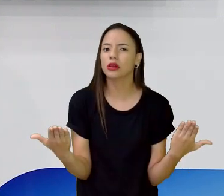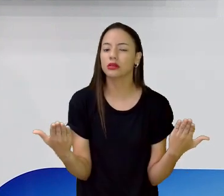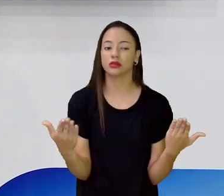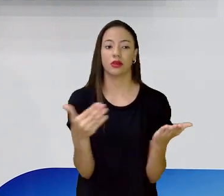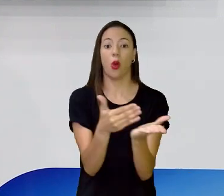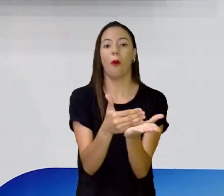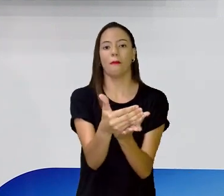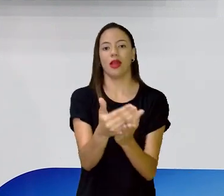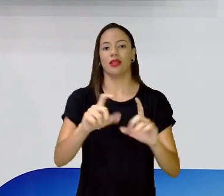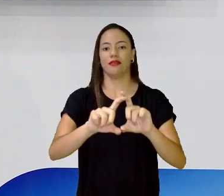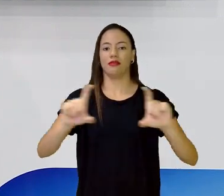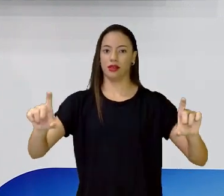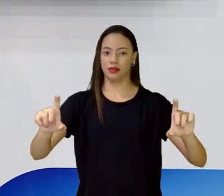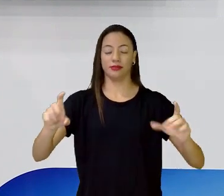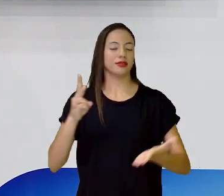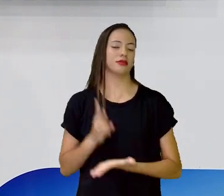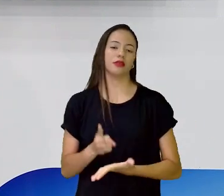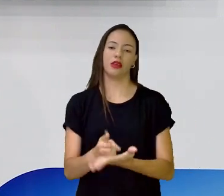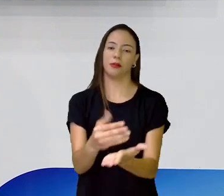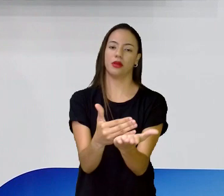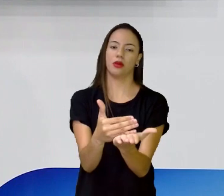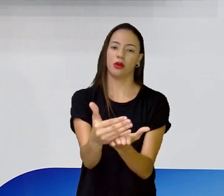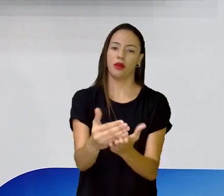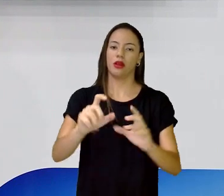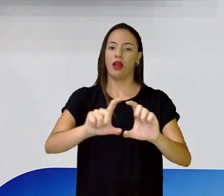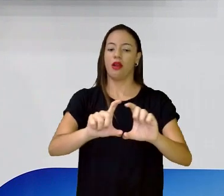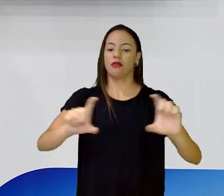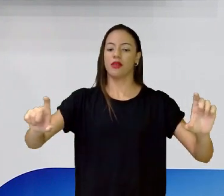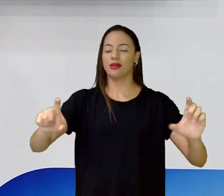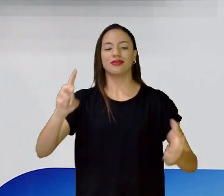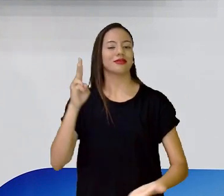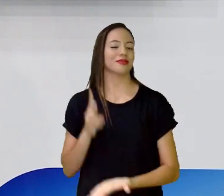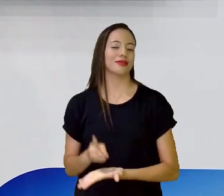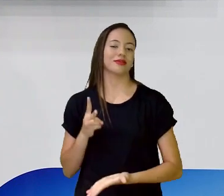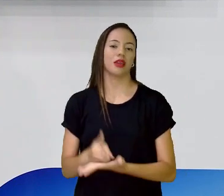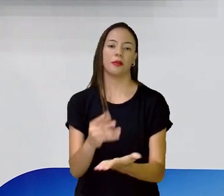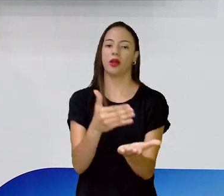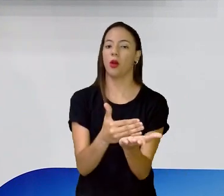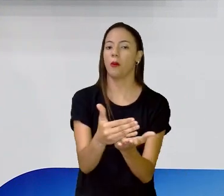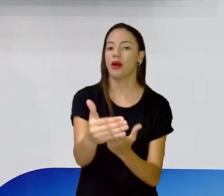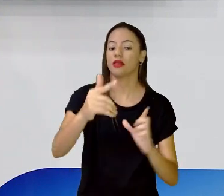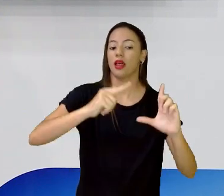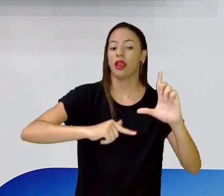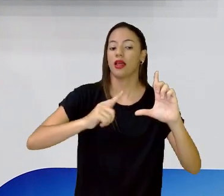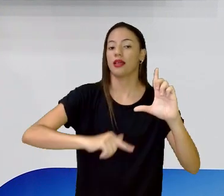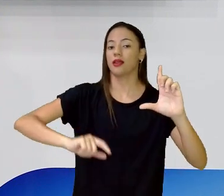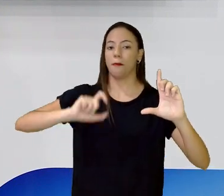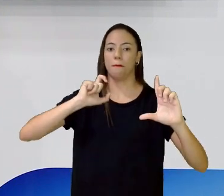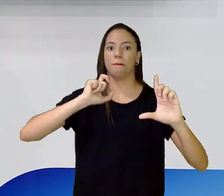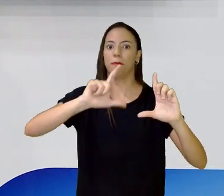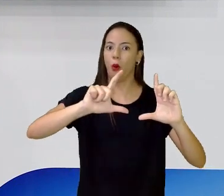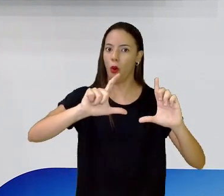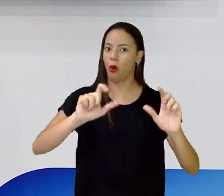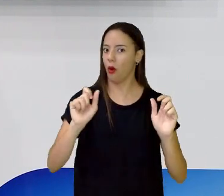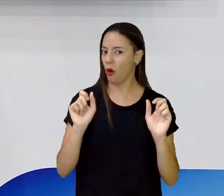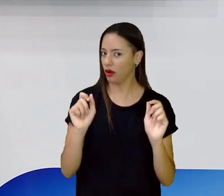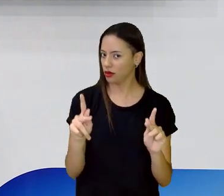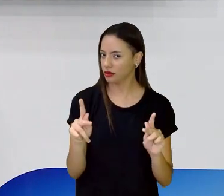ao iniciarmos uma frase, sempre devemos começá-la com letra maiúscula, não é